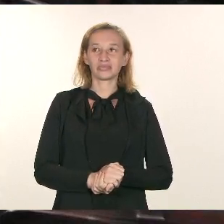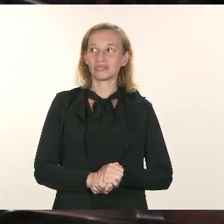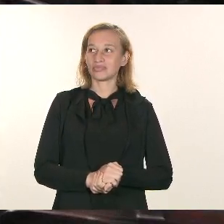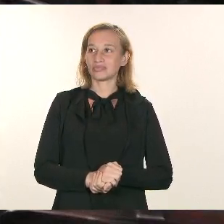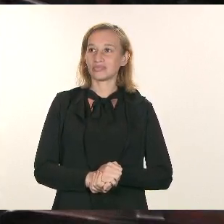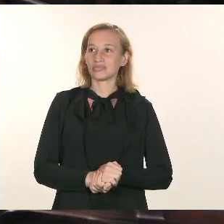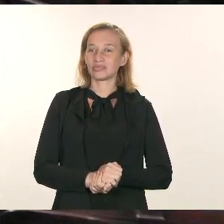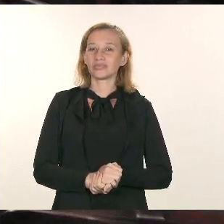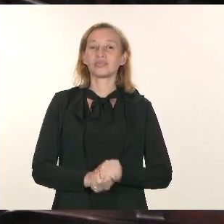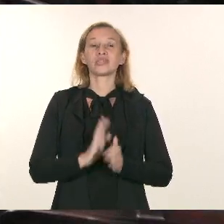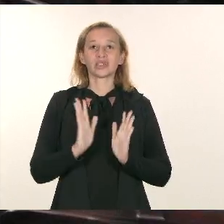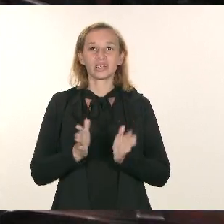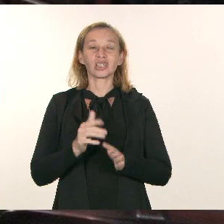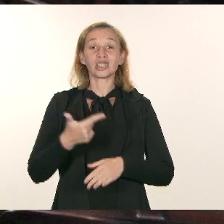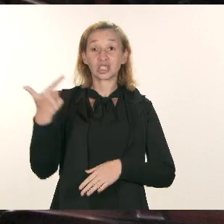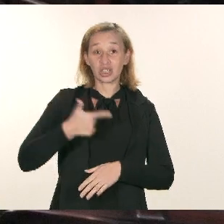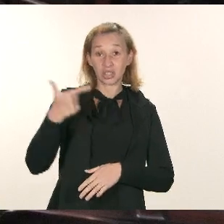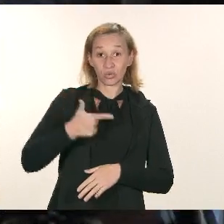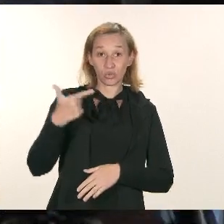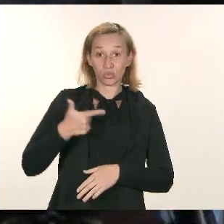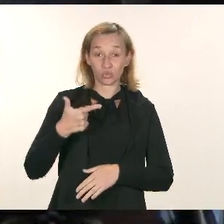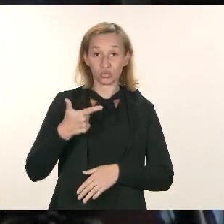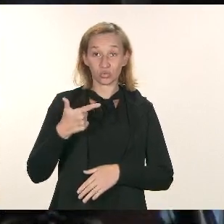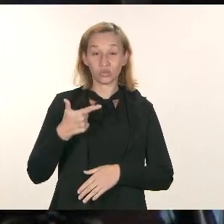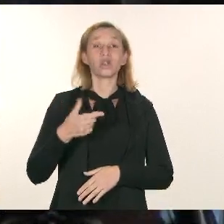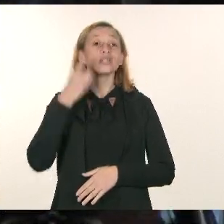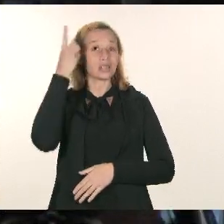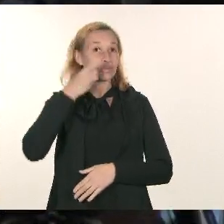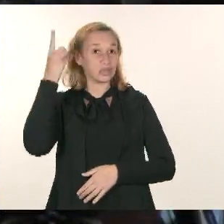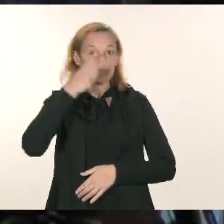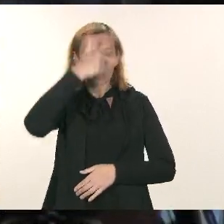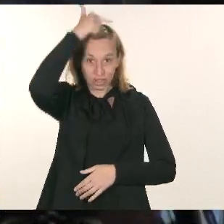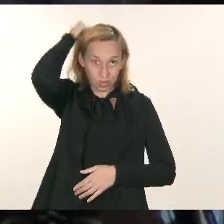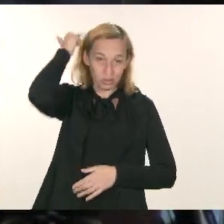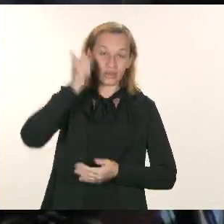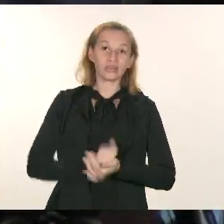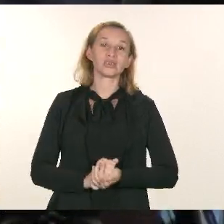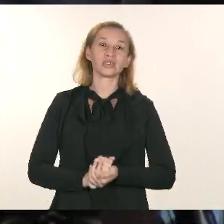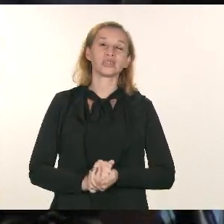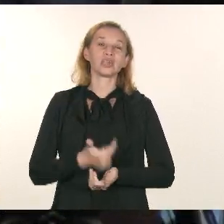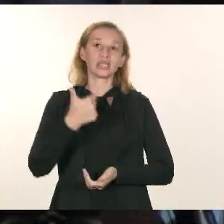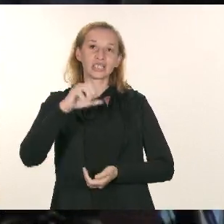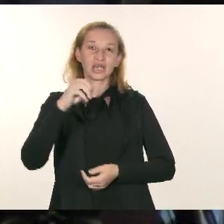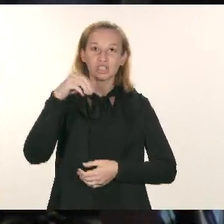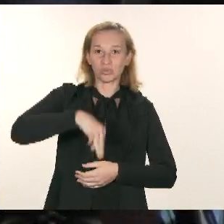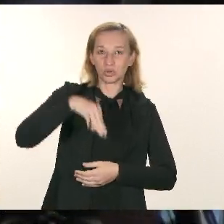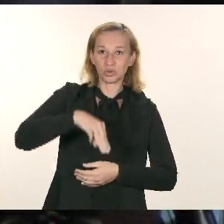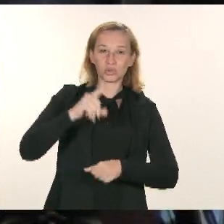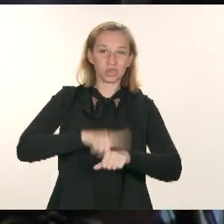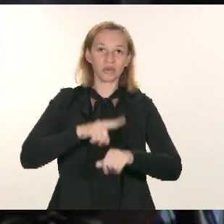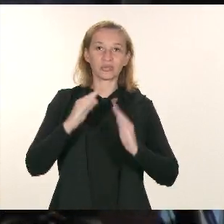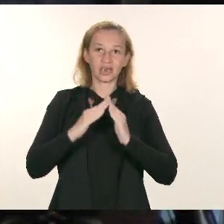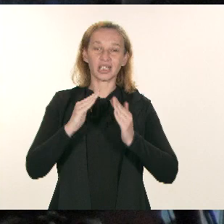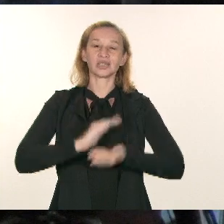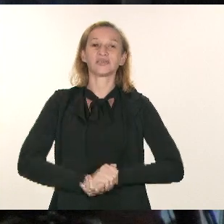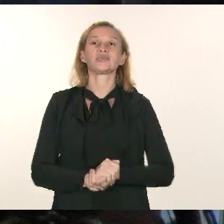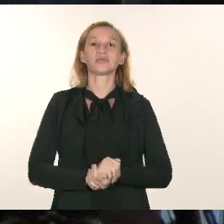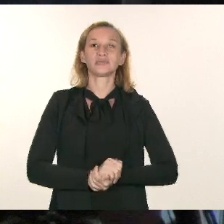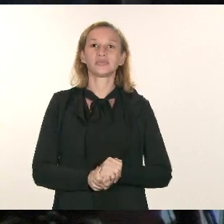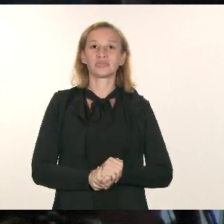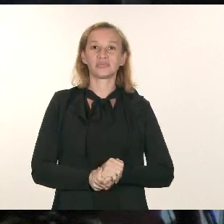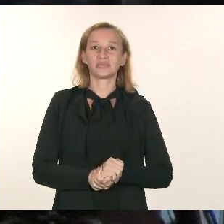Então, passemos ao segundo inscrito, o deputado Luiz Paulo. Vossa Excelência dispõe de 10 minutos, de acordo com o tempo